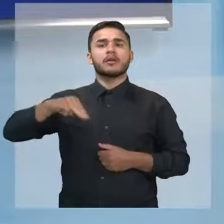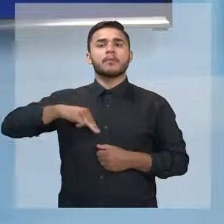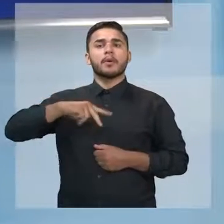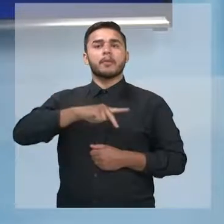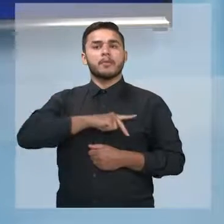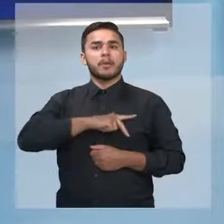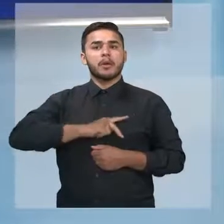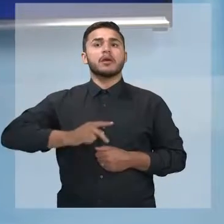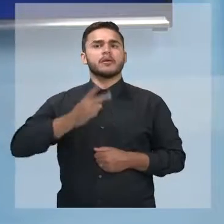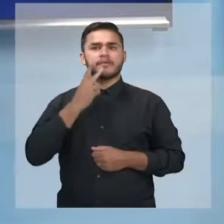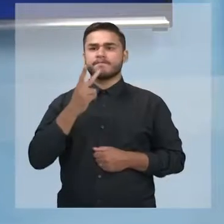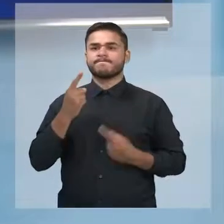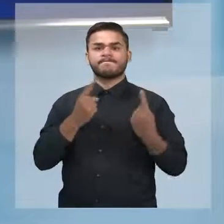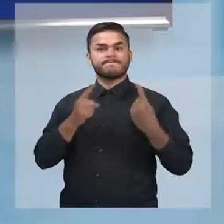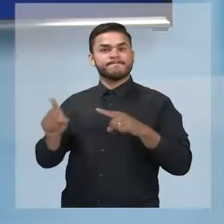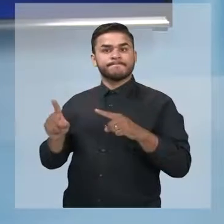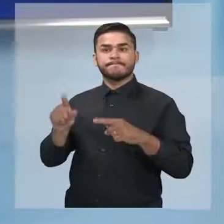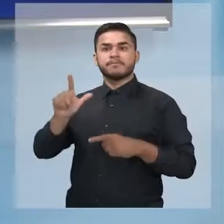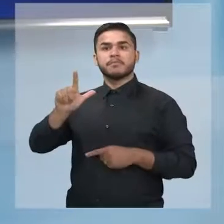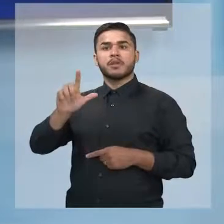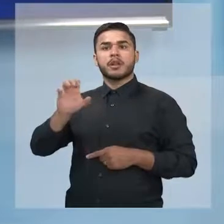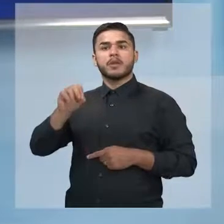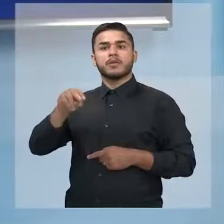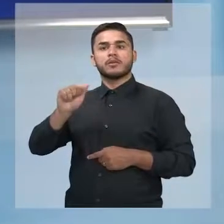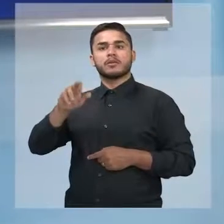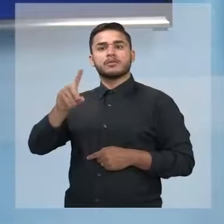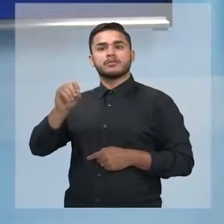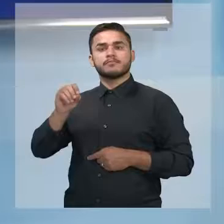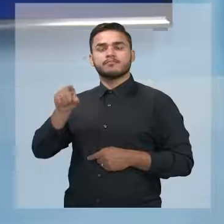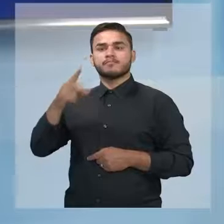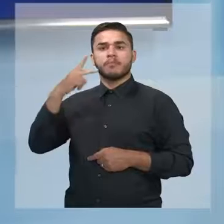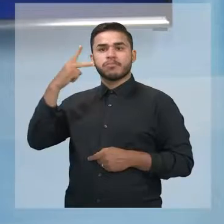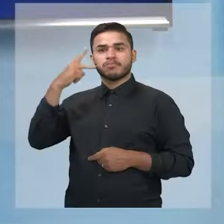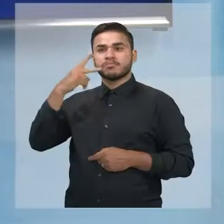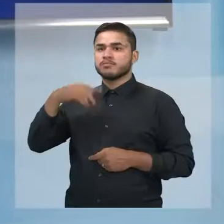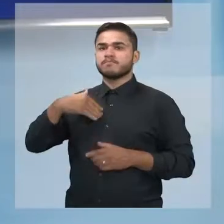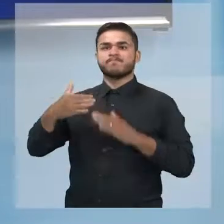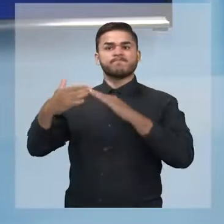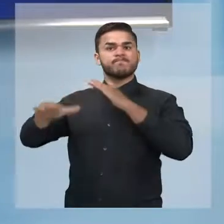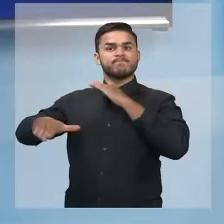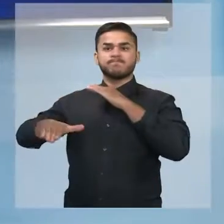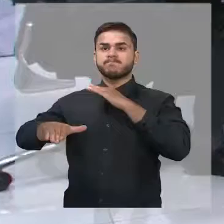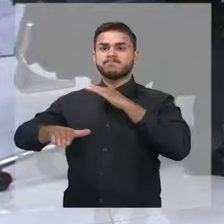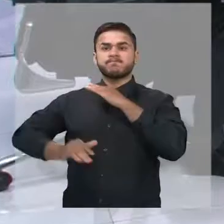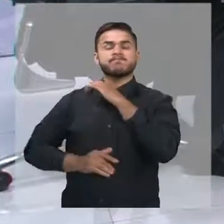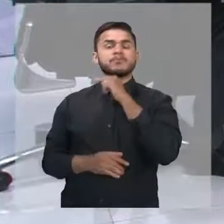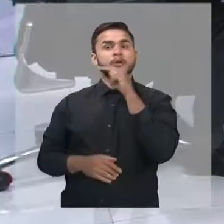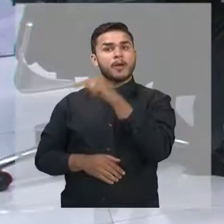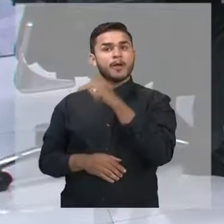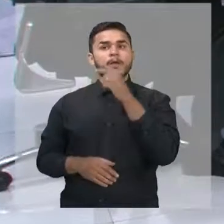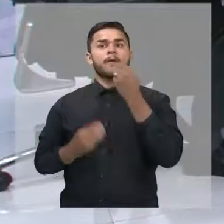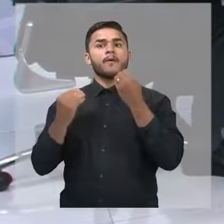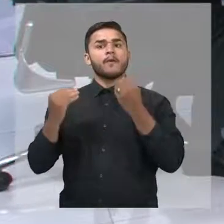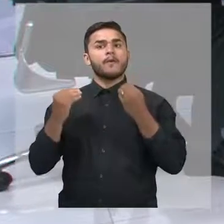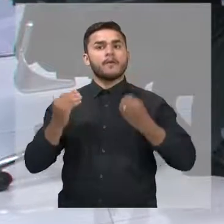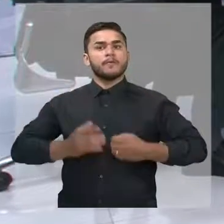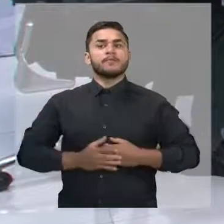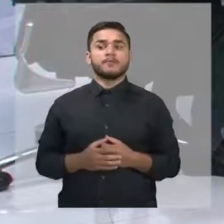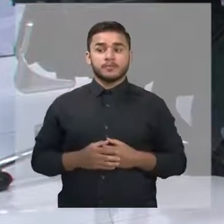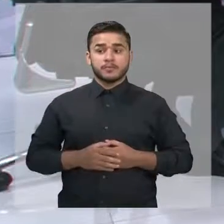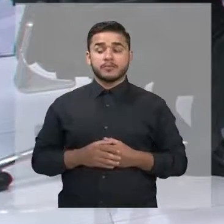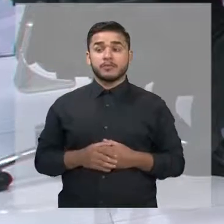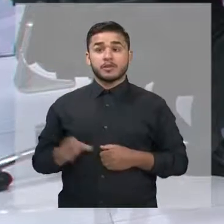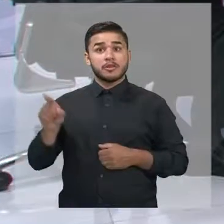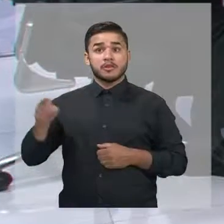veemente. Ele, inclusive, está sem ir trabalhar desde que deu tais declarações. Professor Djalma, eu quero colocá-lo